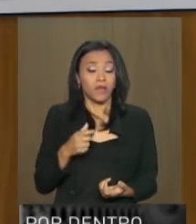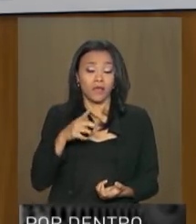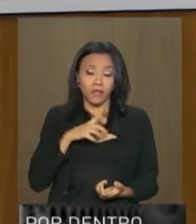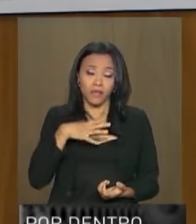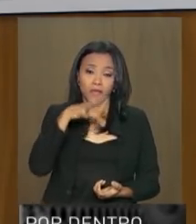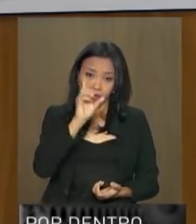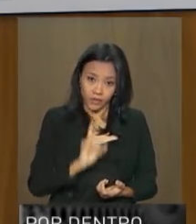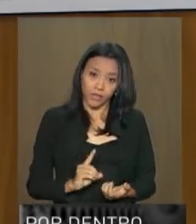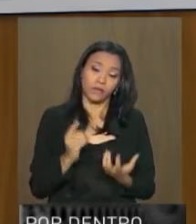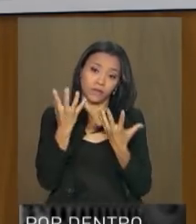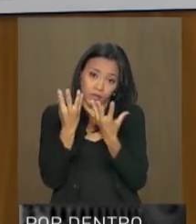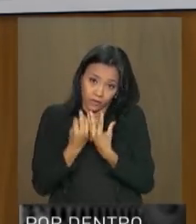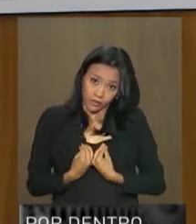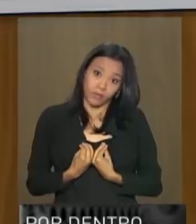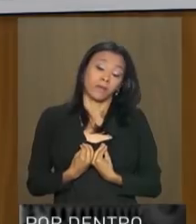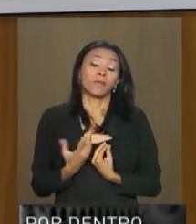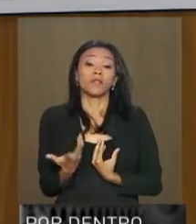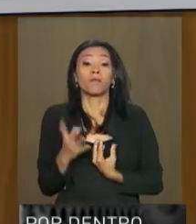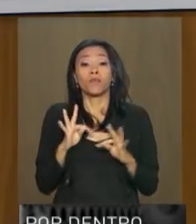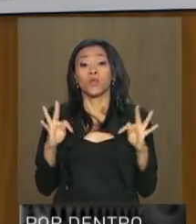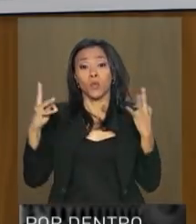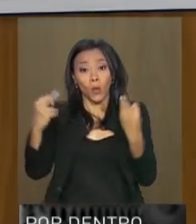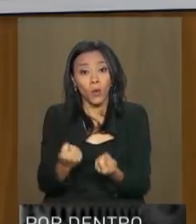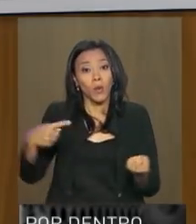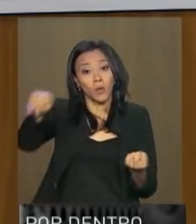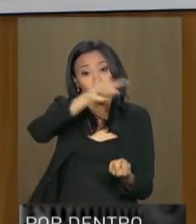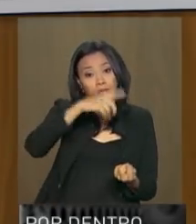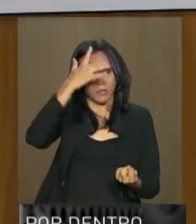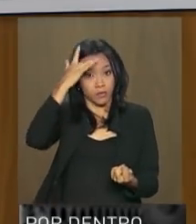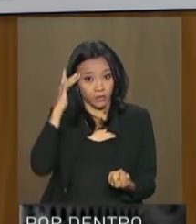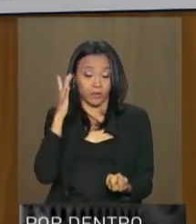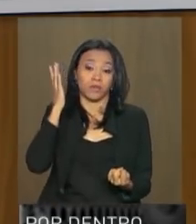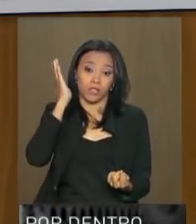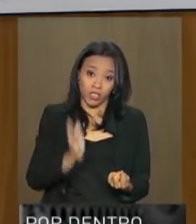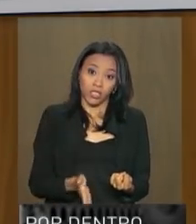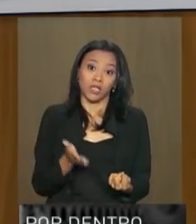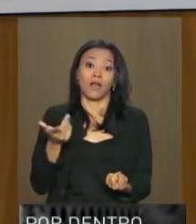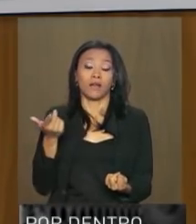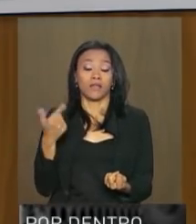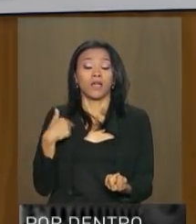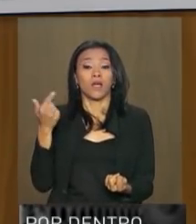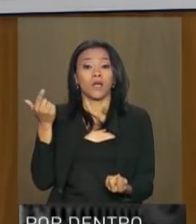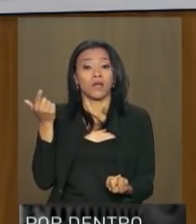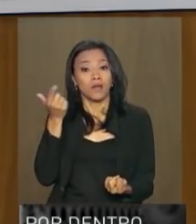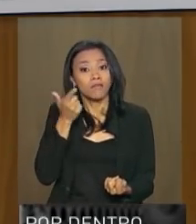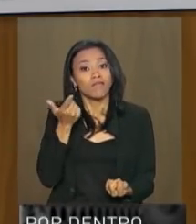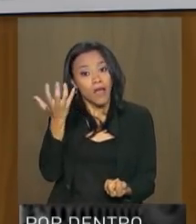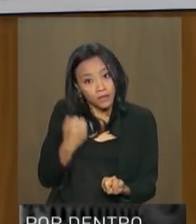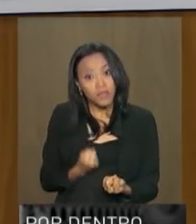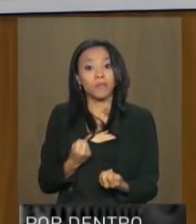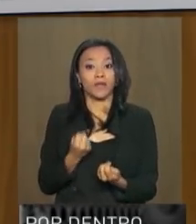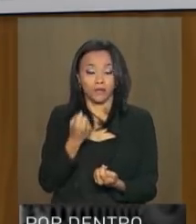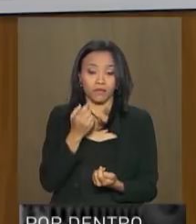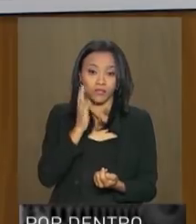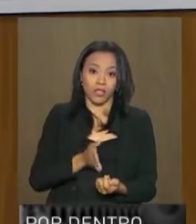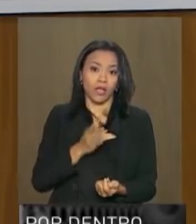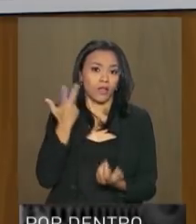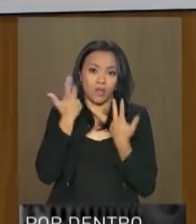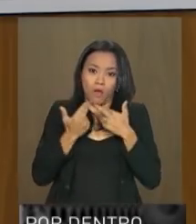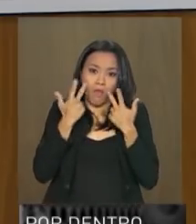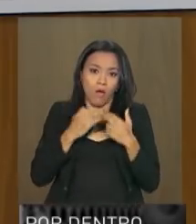receber o benefício. Então, todos aqueles que completaram suas condições de acesso ao benefício, estão recebendo seu benefício